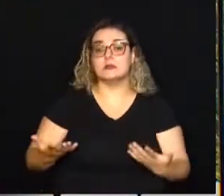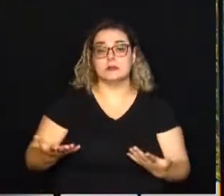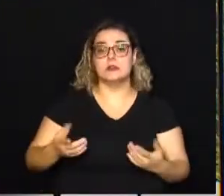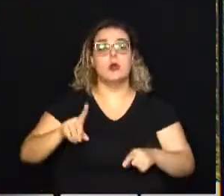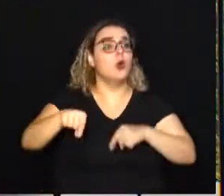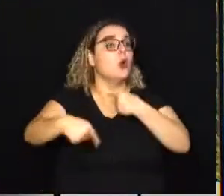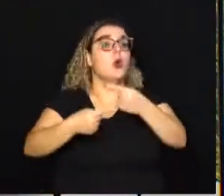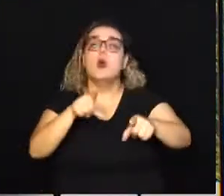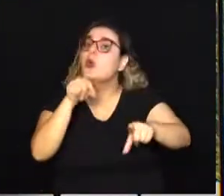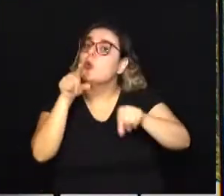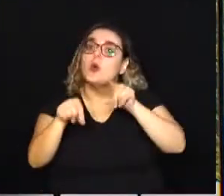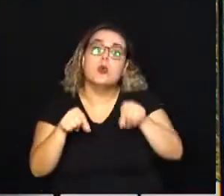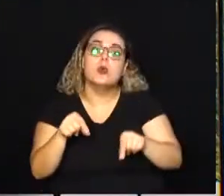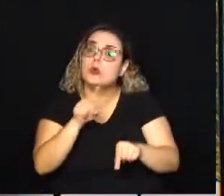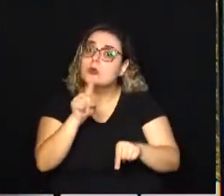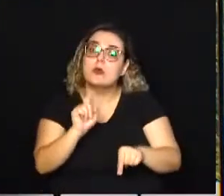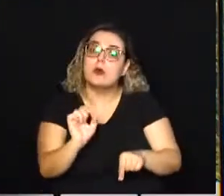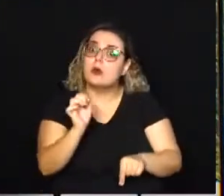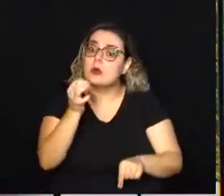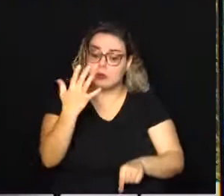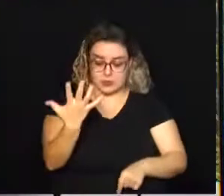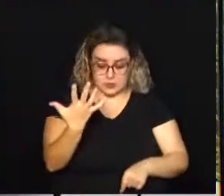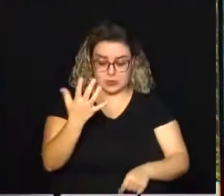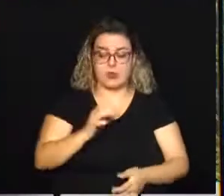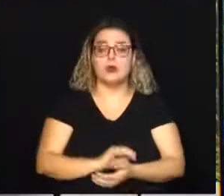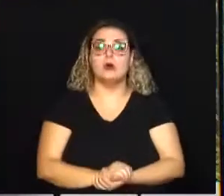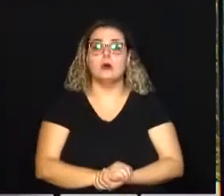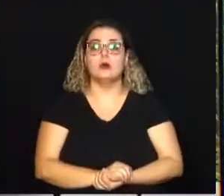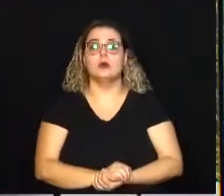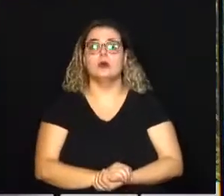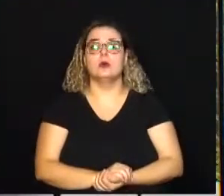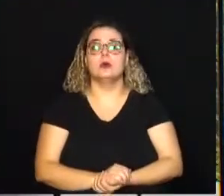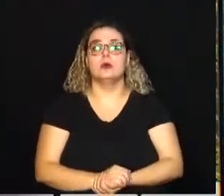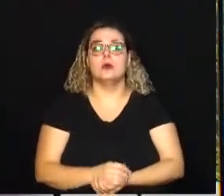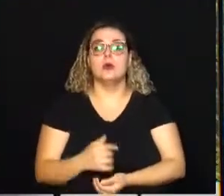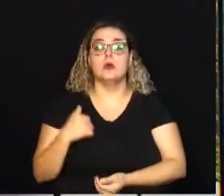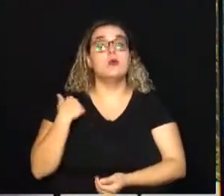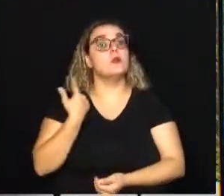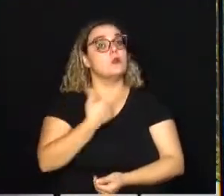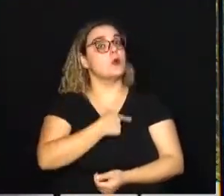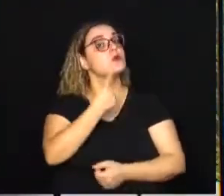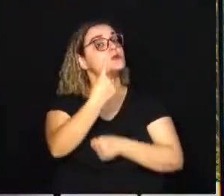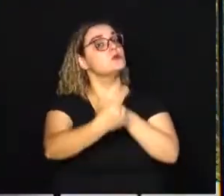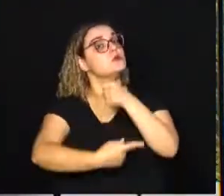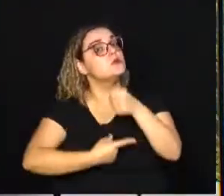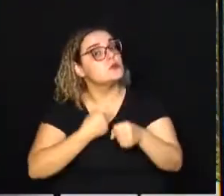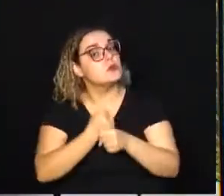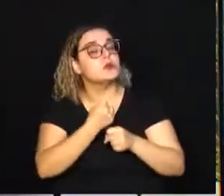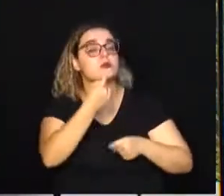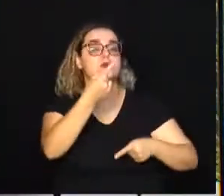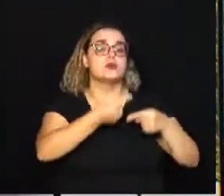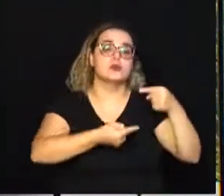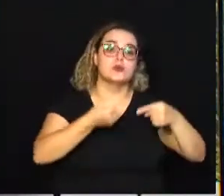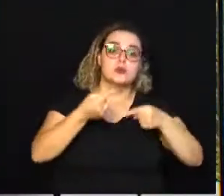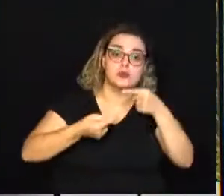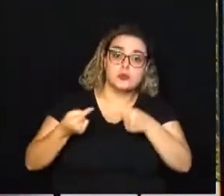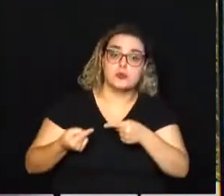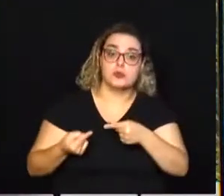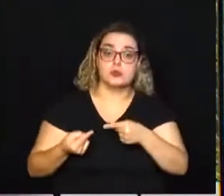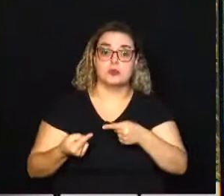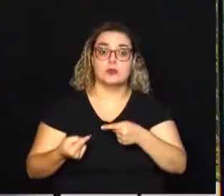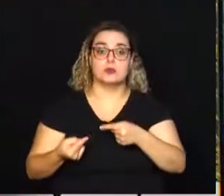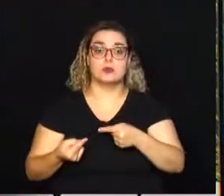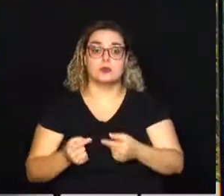não foram tomadas. A gente ainda está um ano dessa pandemia discutindo, tem gente discutindo a